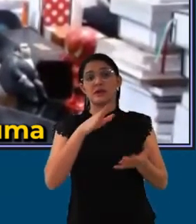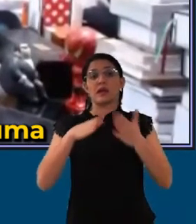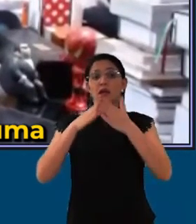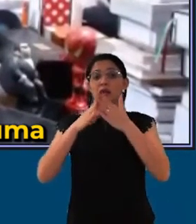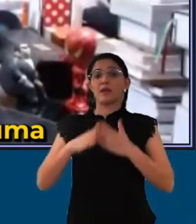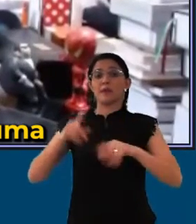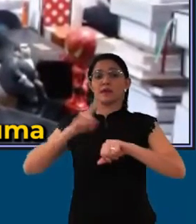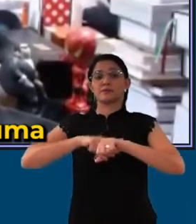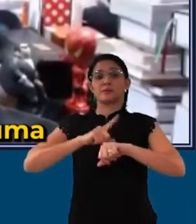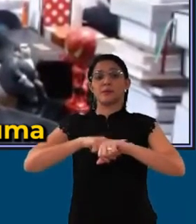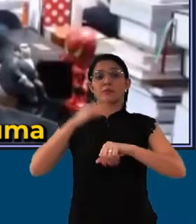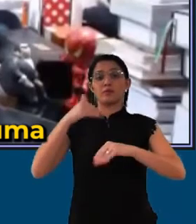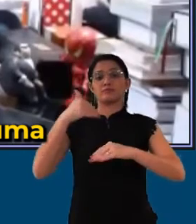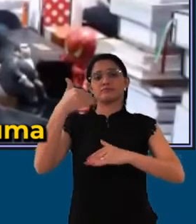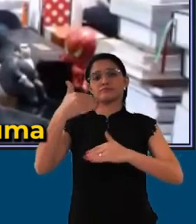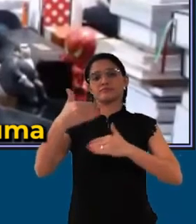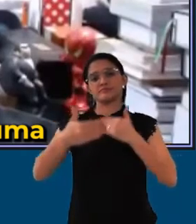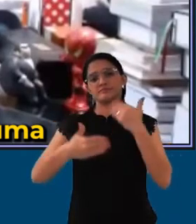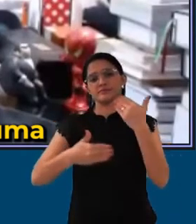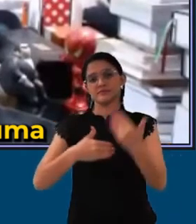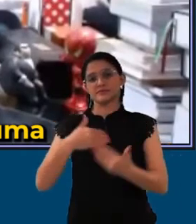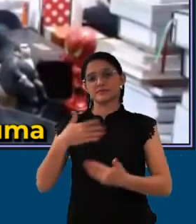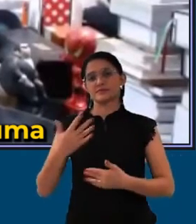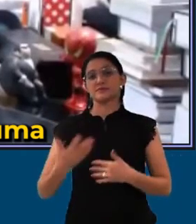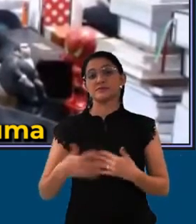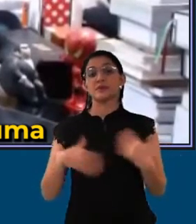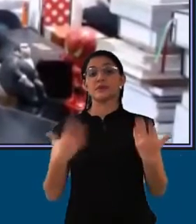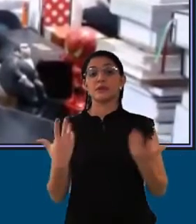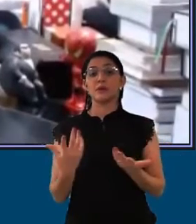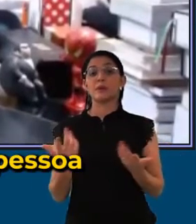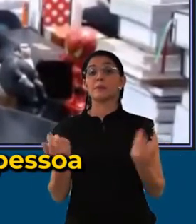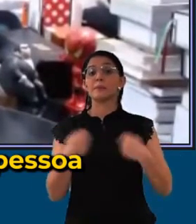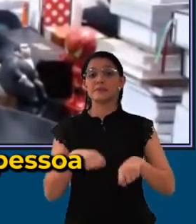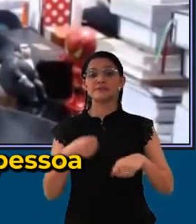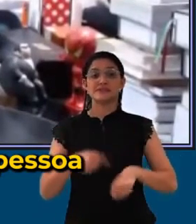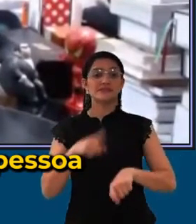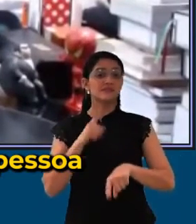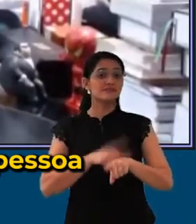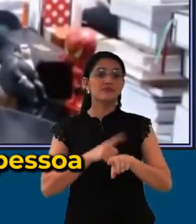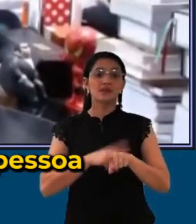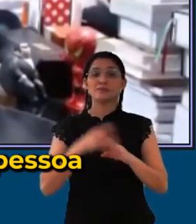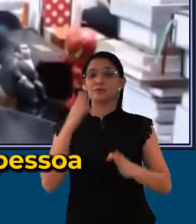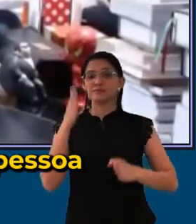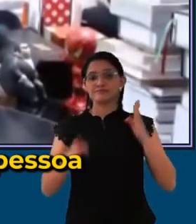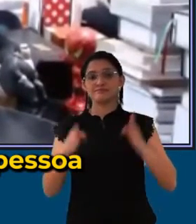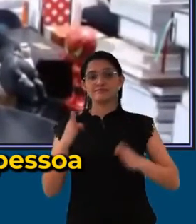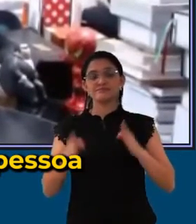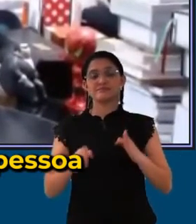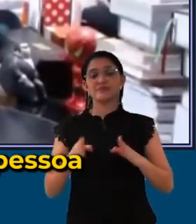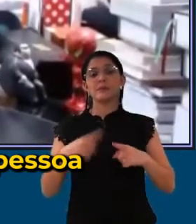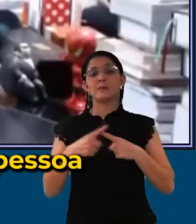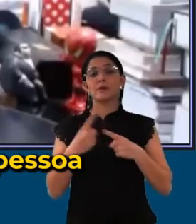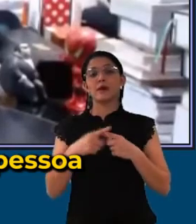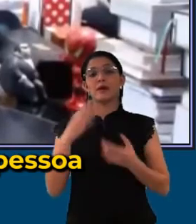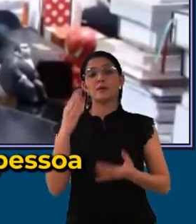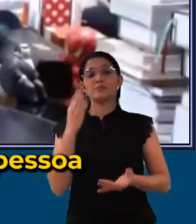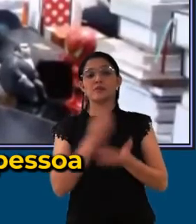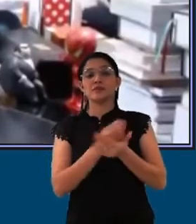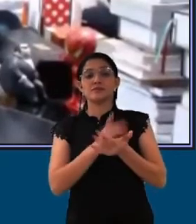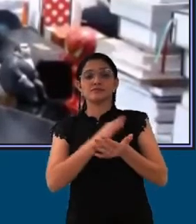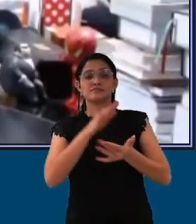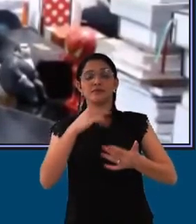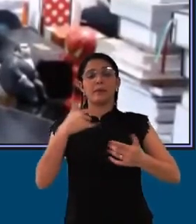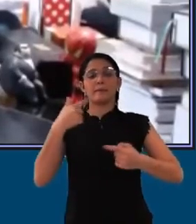do prazo, né? Mas sem uma definição de um prazo, o processo ele fica uma coisa amorfa e que a pessoa